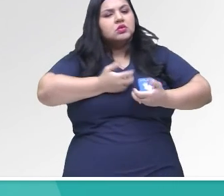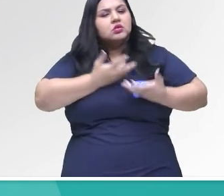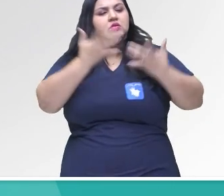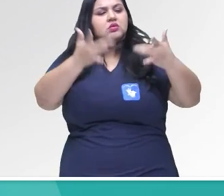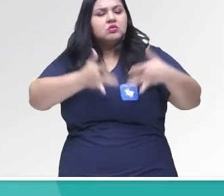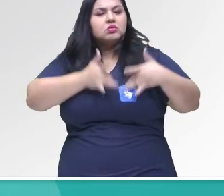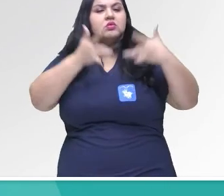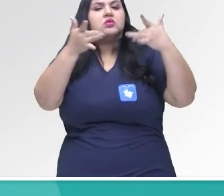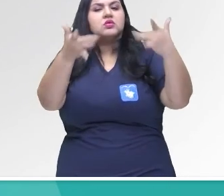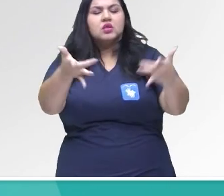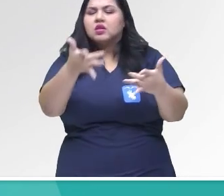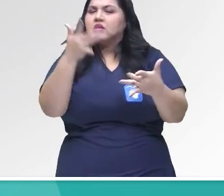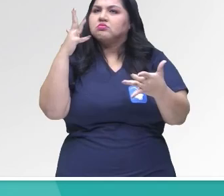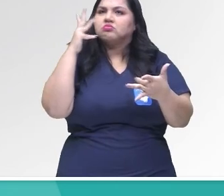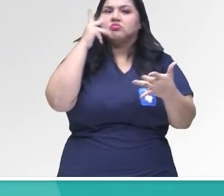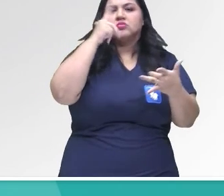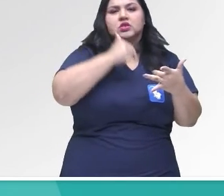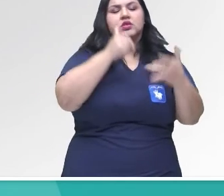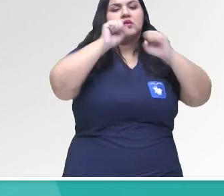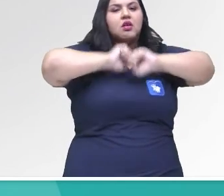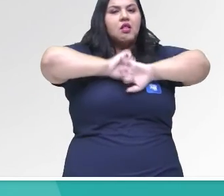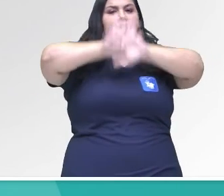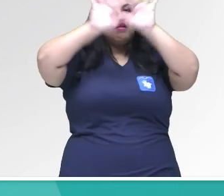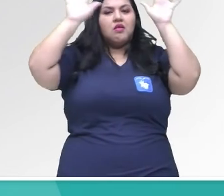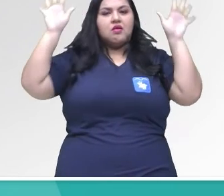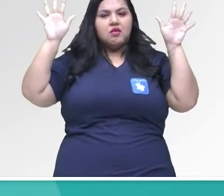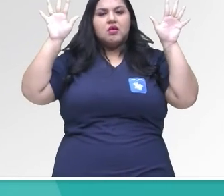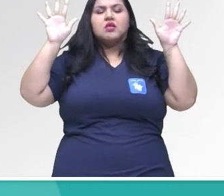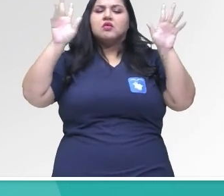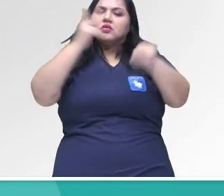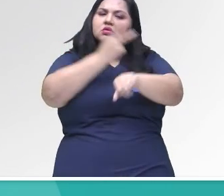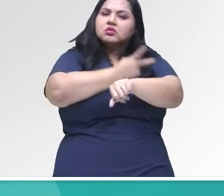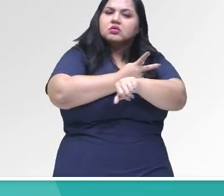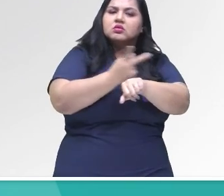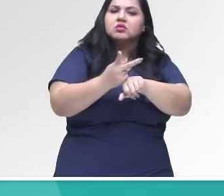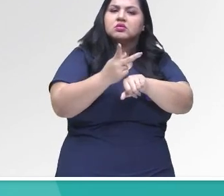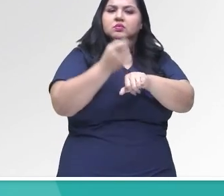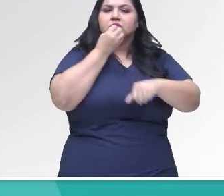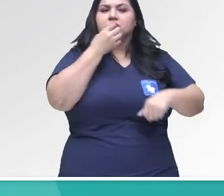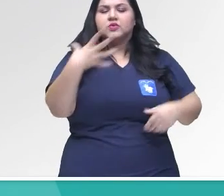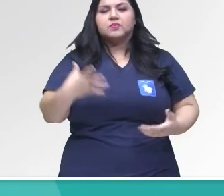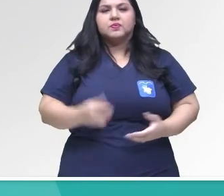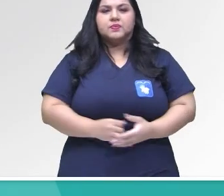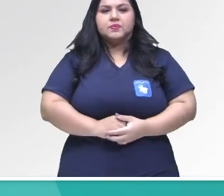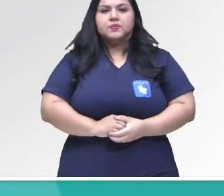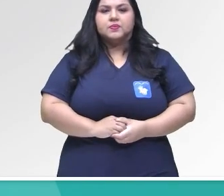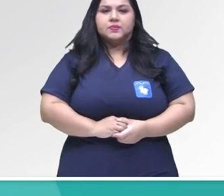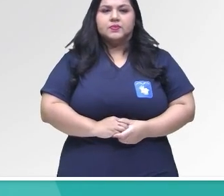bonita, de uma forma clara, né, pura, é muito bom.